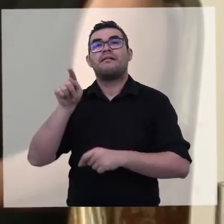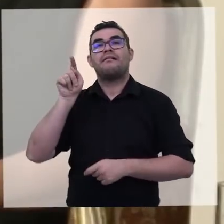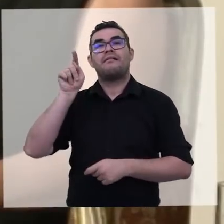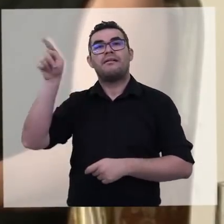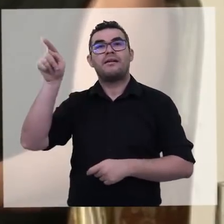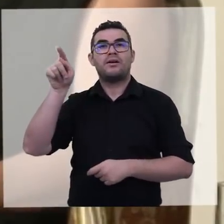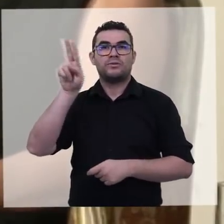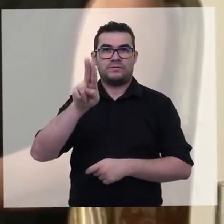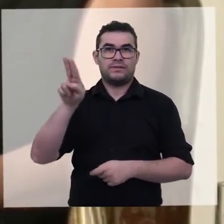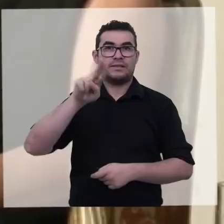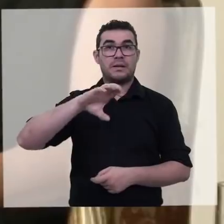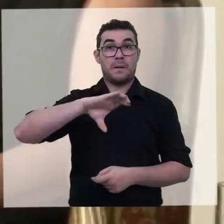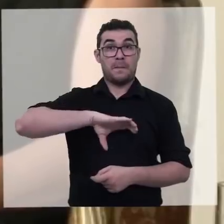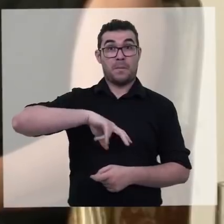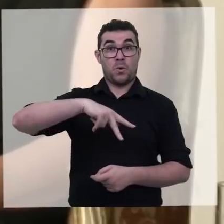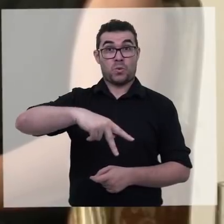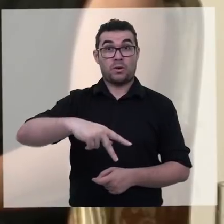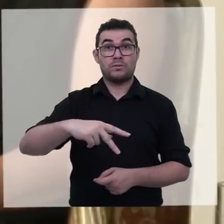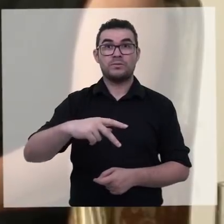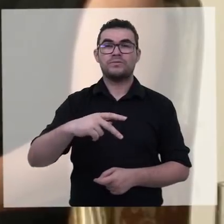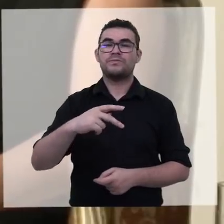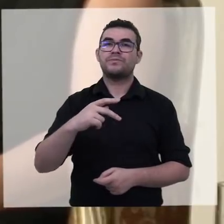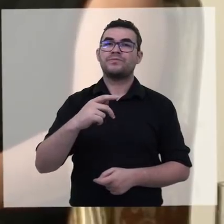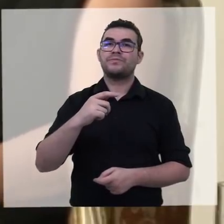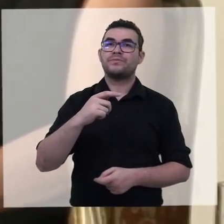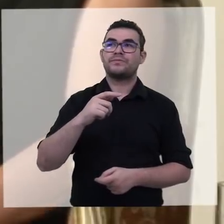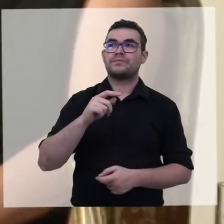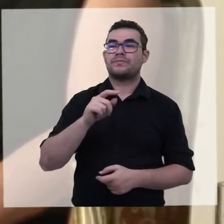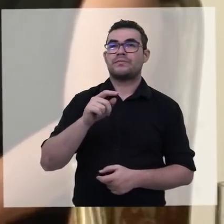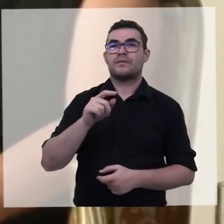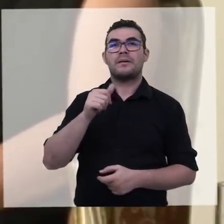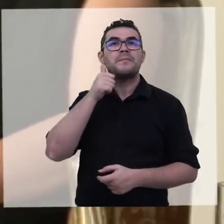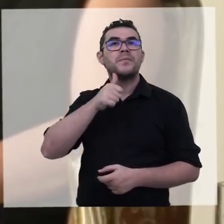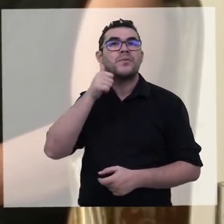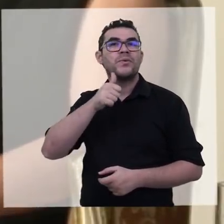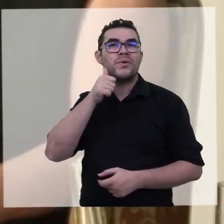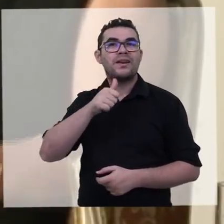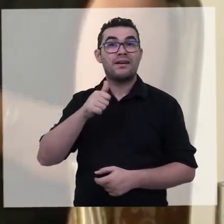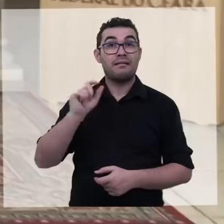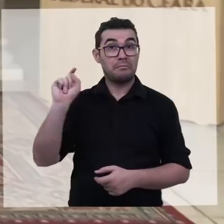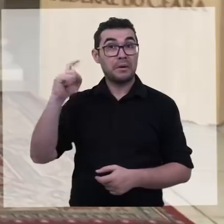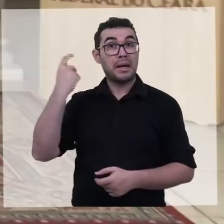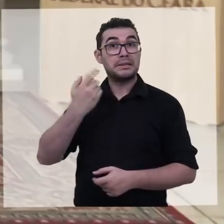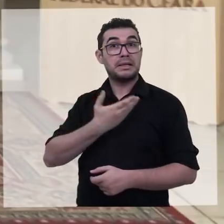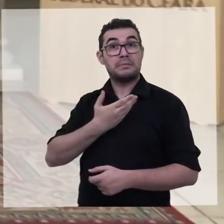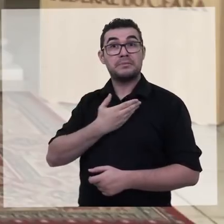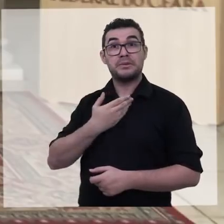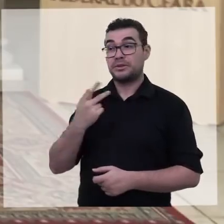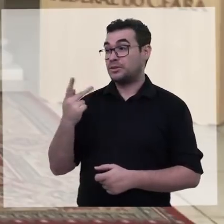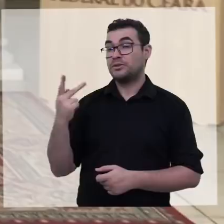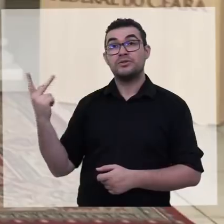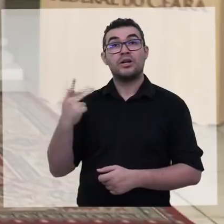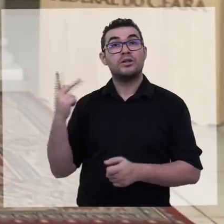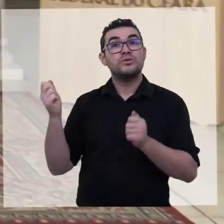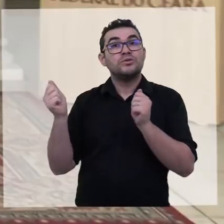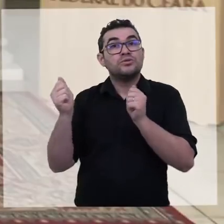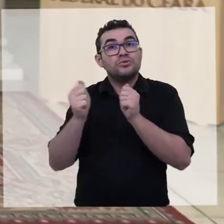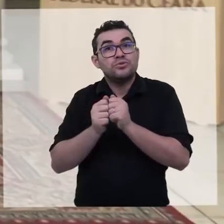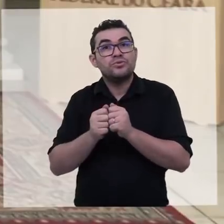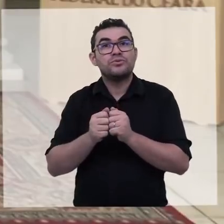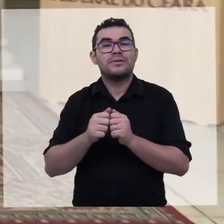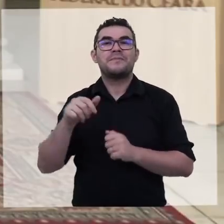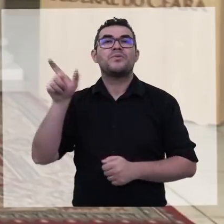ela é professora lá na Universidade Fernando Pessoa, né? Mas ela foi minha colega de